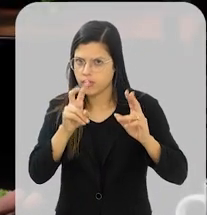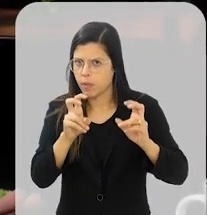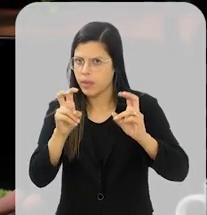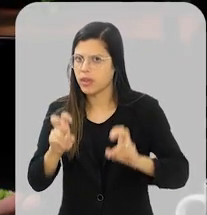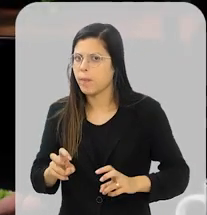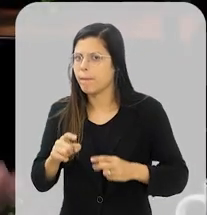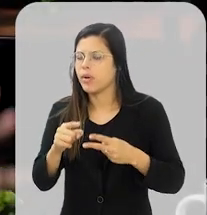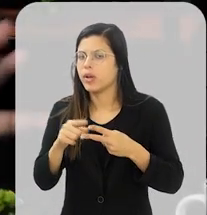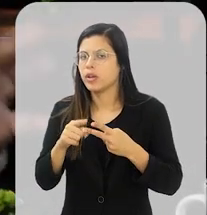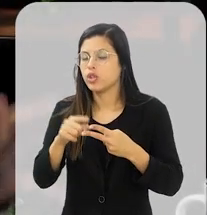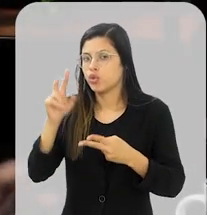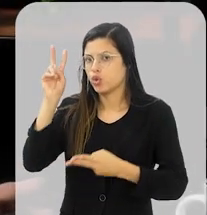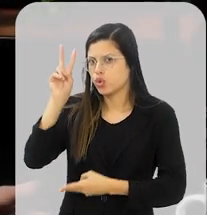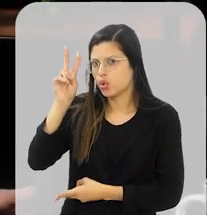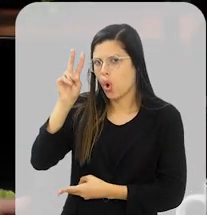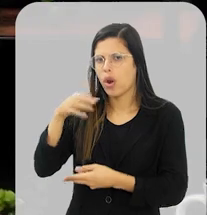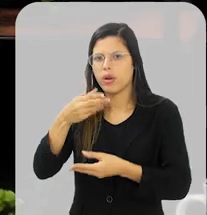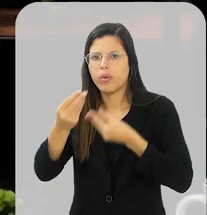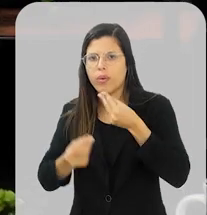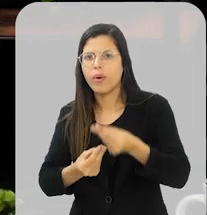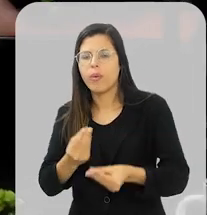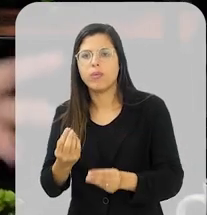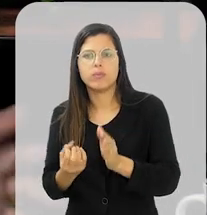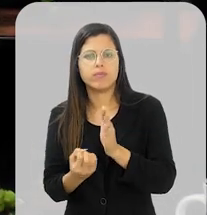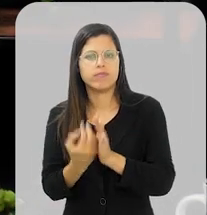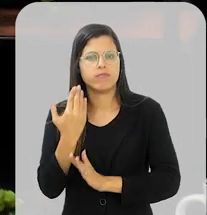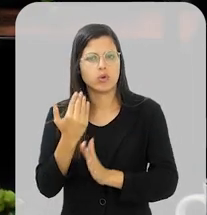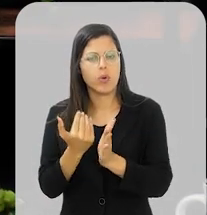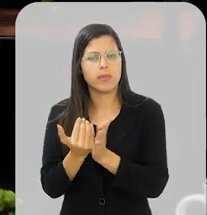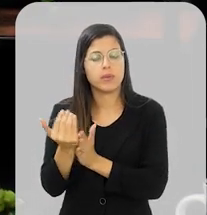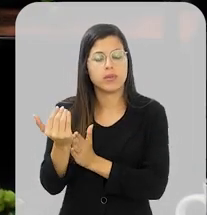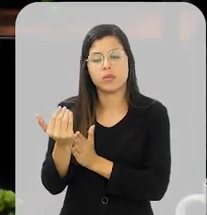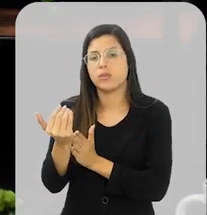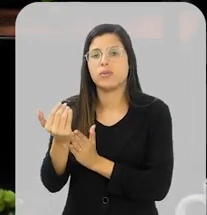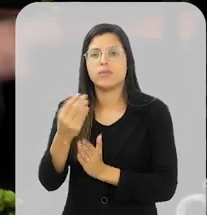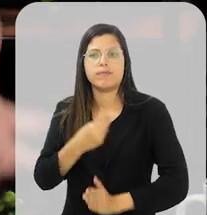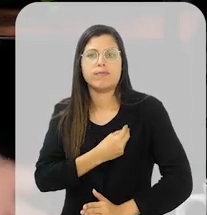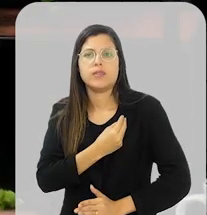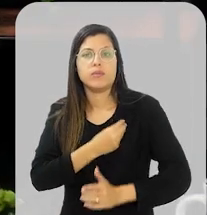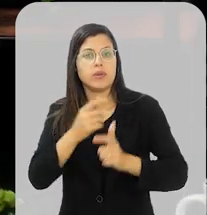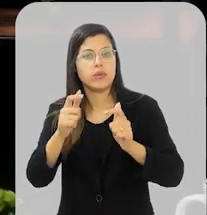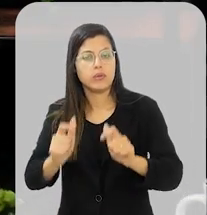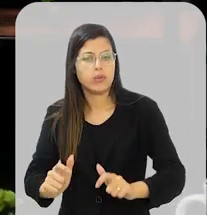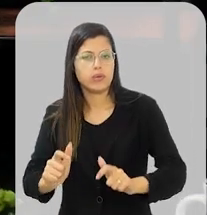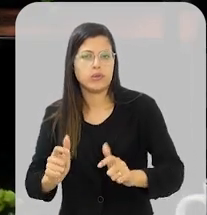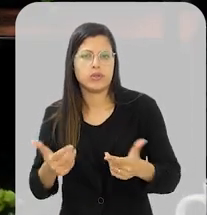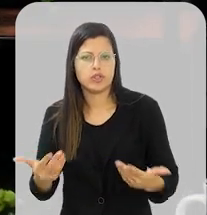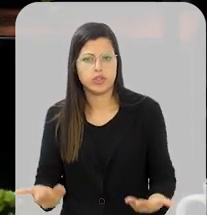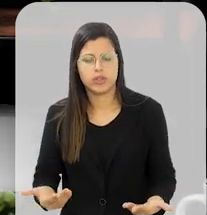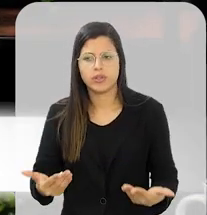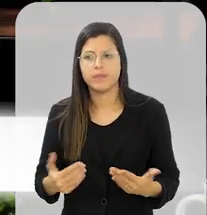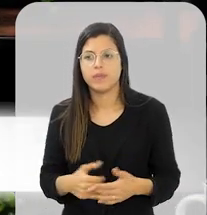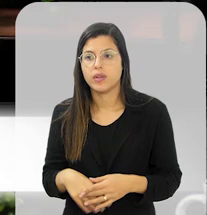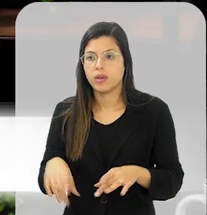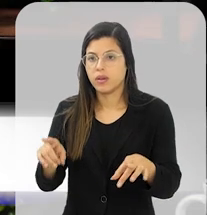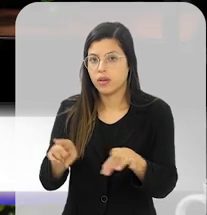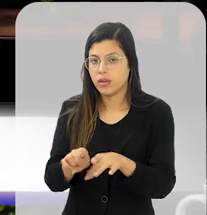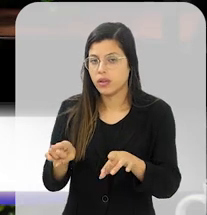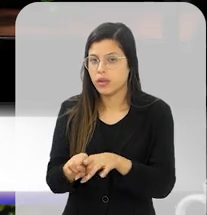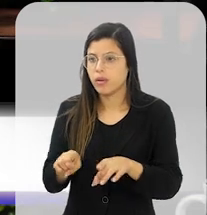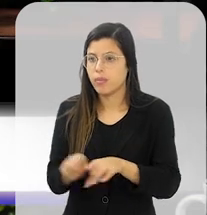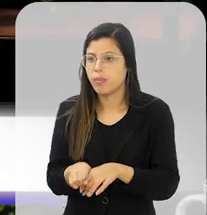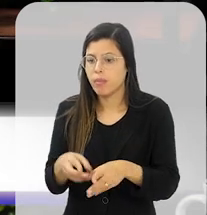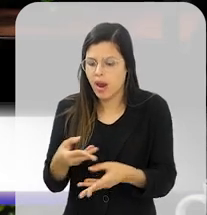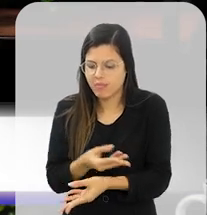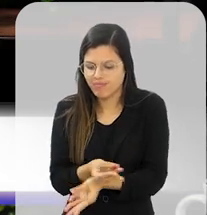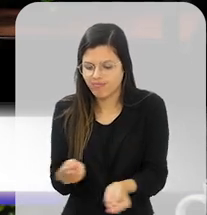temas. Na história, né, como eles surgiram, onde eles vivem, qual local que eles vivem. E